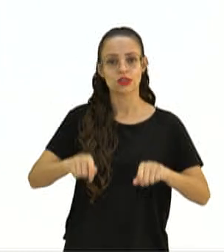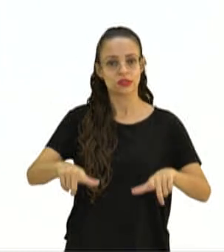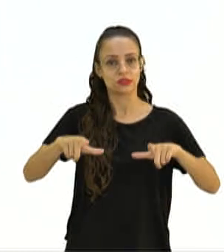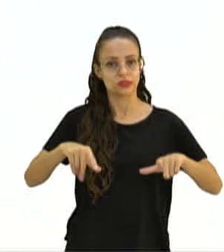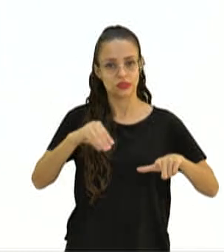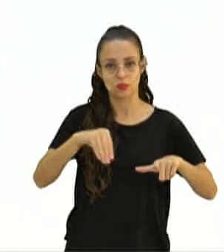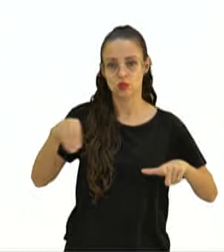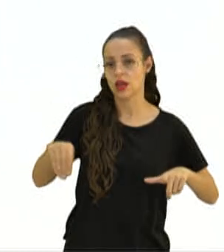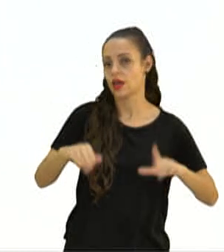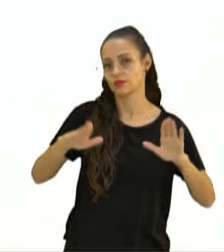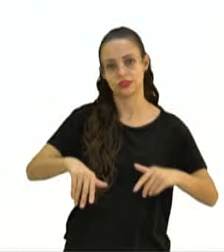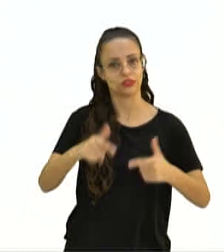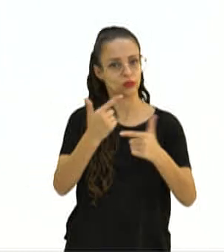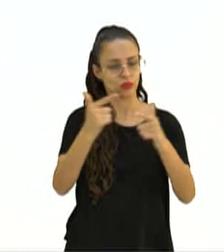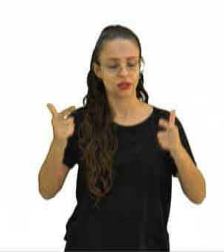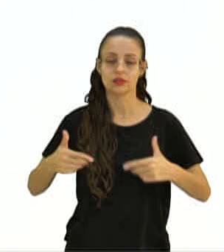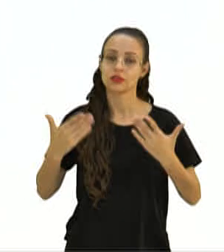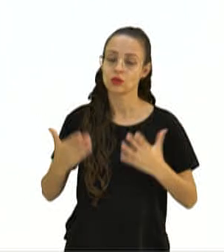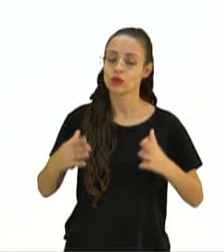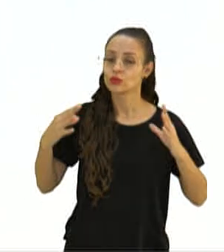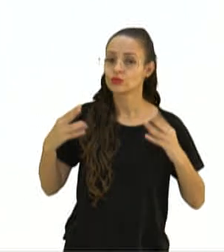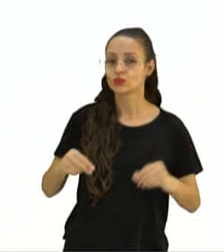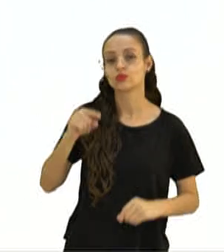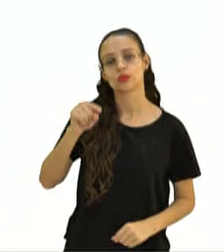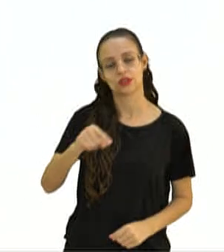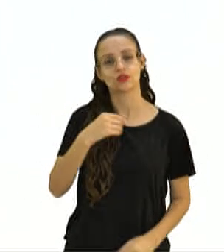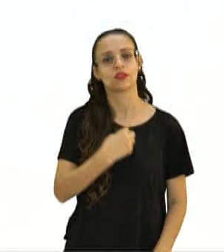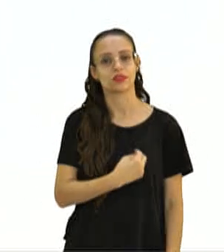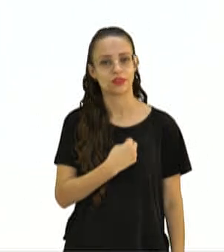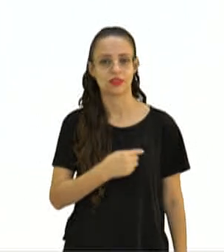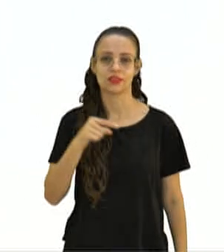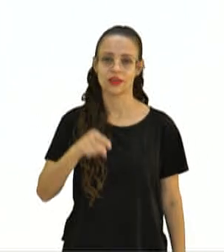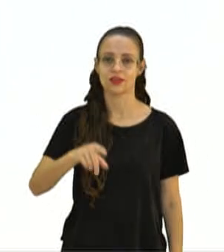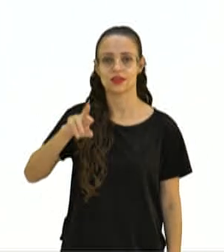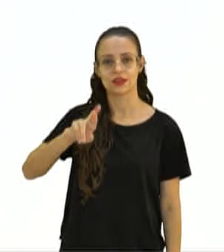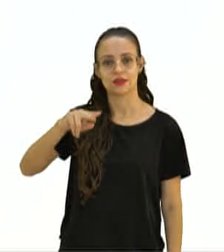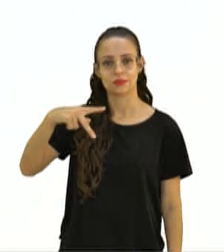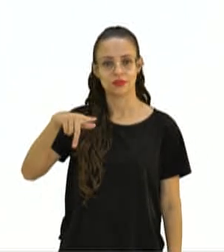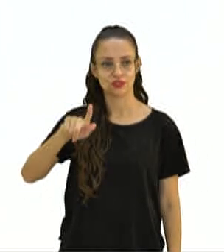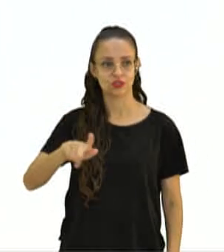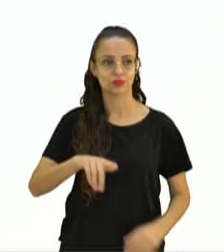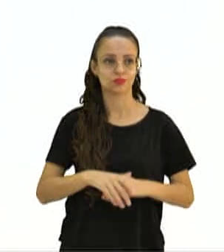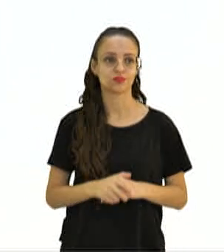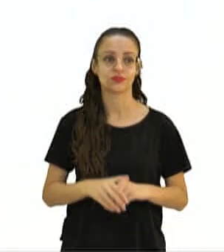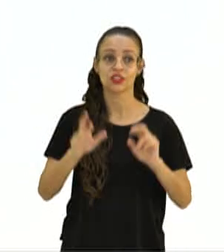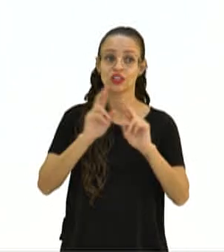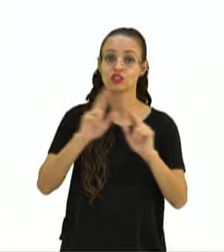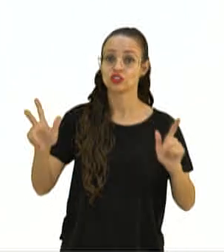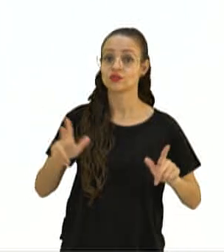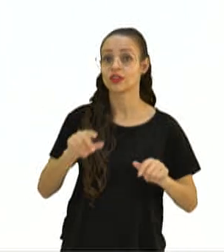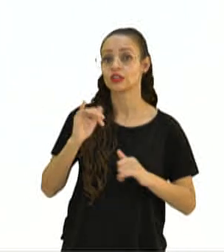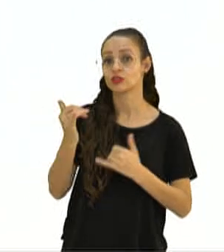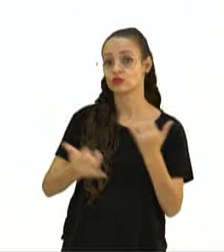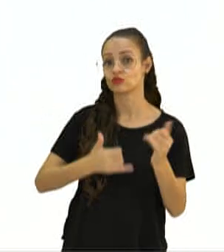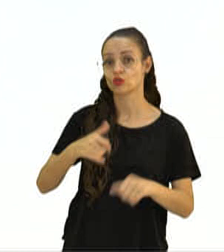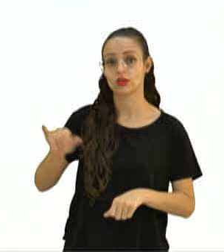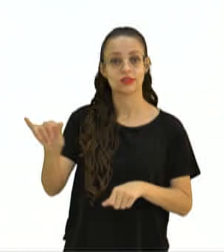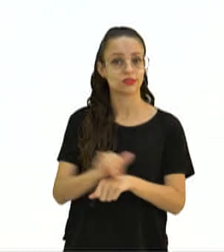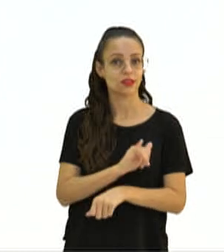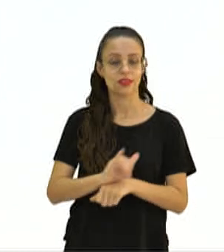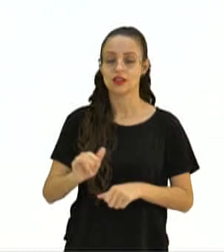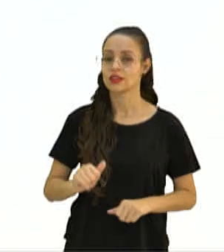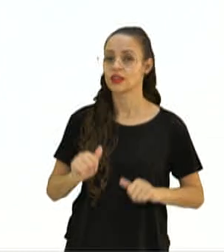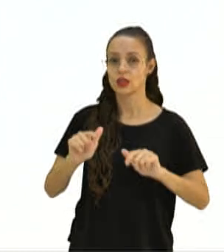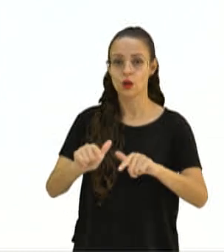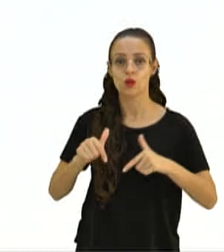não existir tabuleiro, então tudo isso daí está presente dentro da sessão de RPG. Então, diferente de um jogo de estratégia, você não